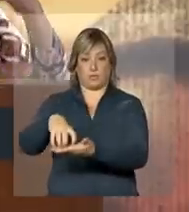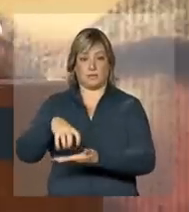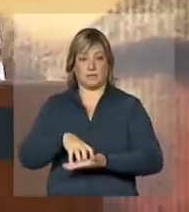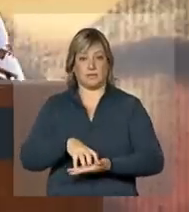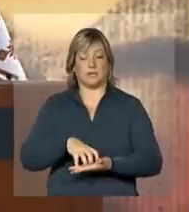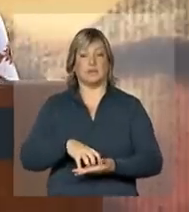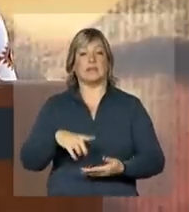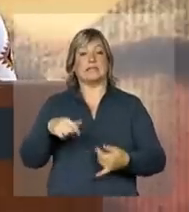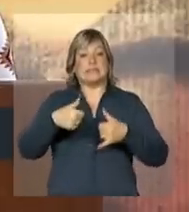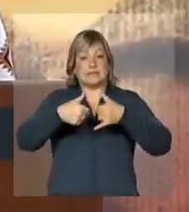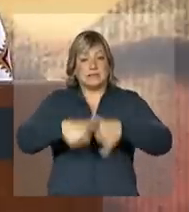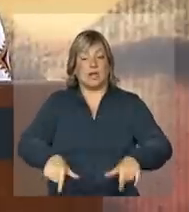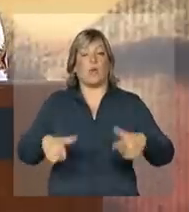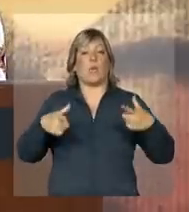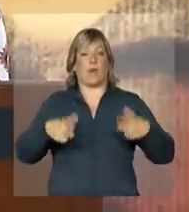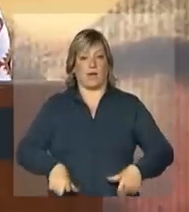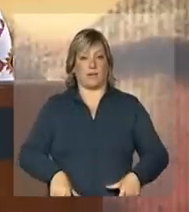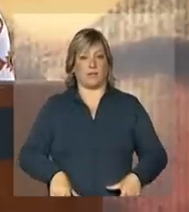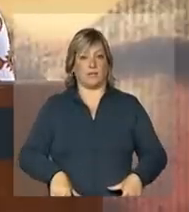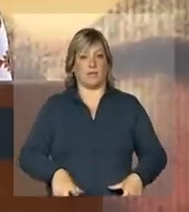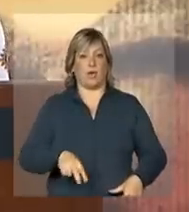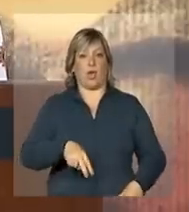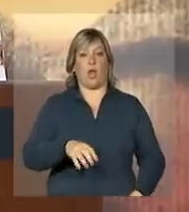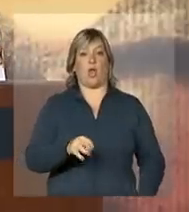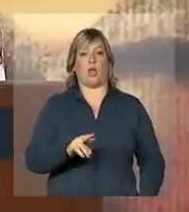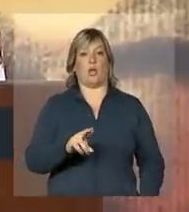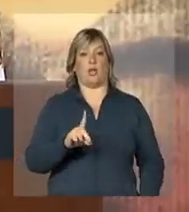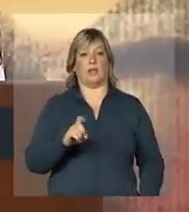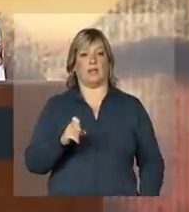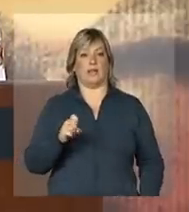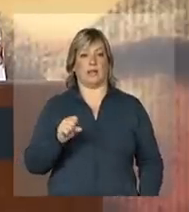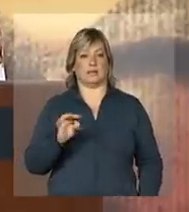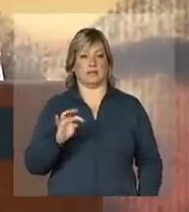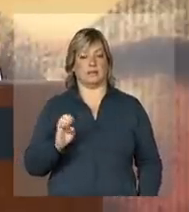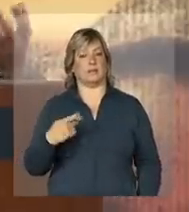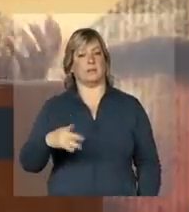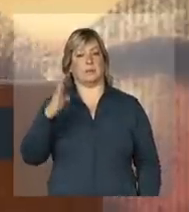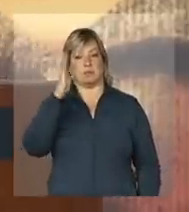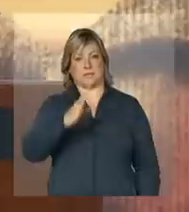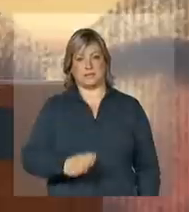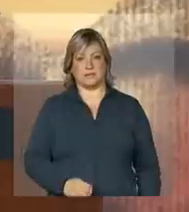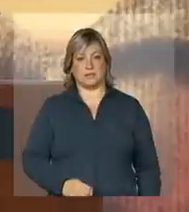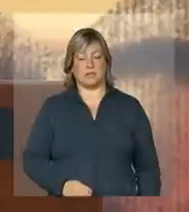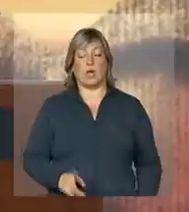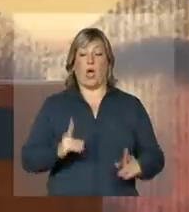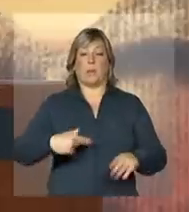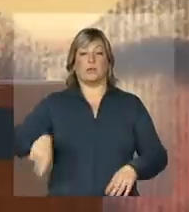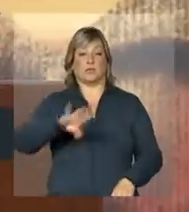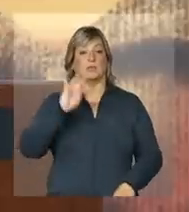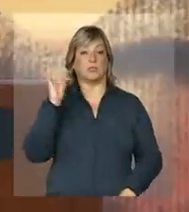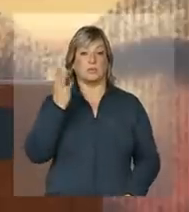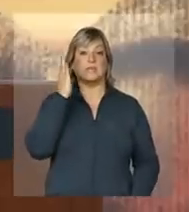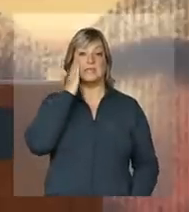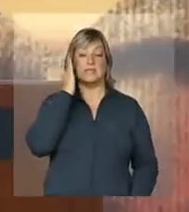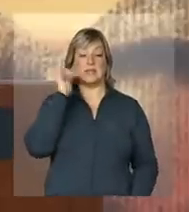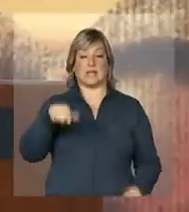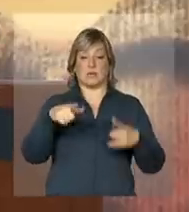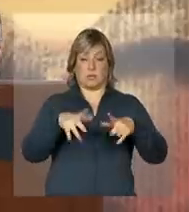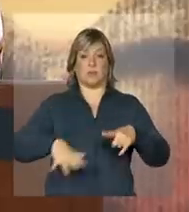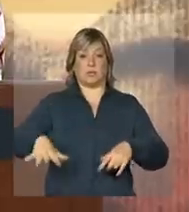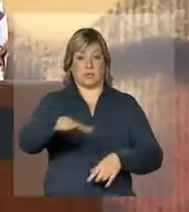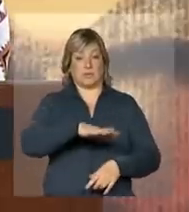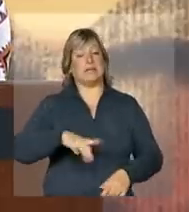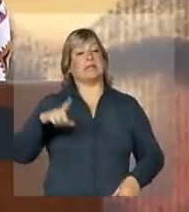eh localizadas na região Nordeste desse país e como é do conhecimento de todos a região Nordeste tá